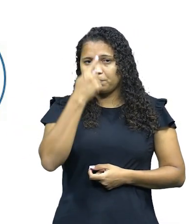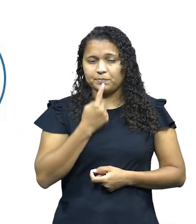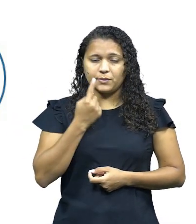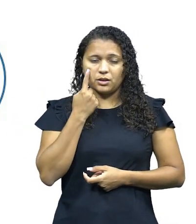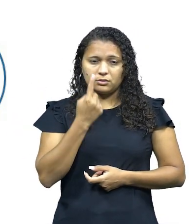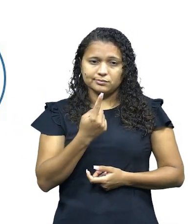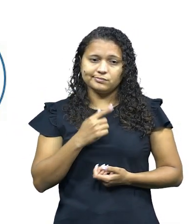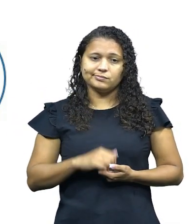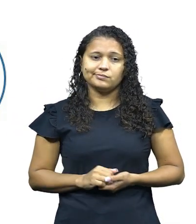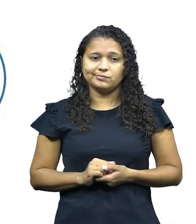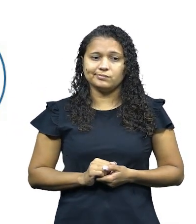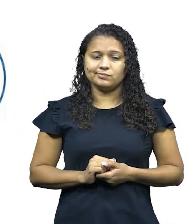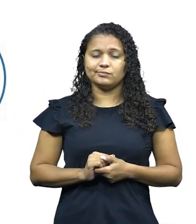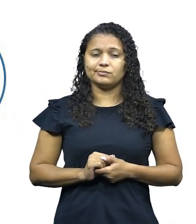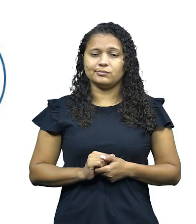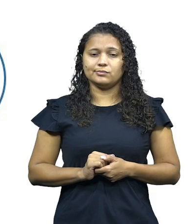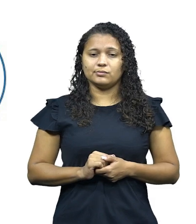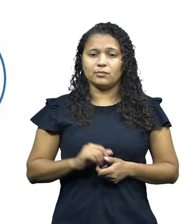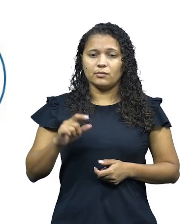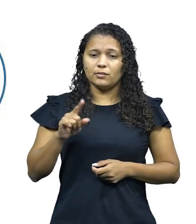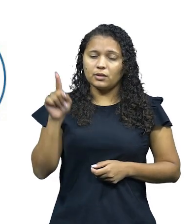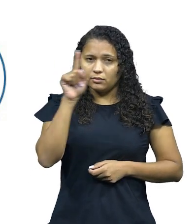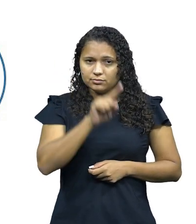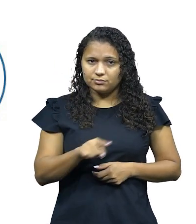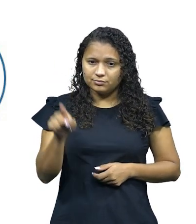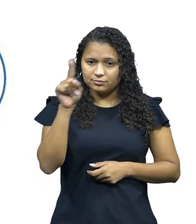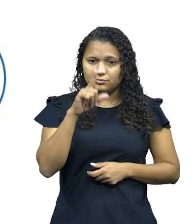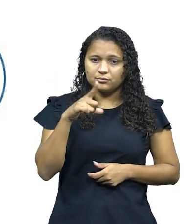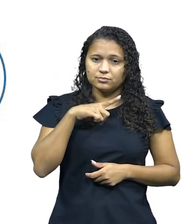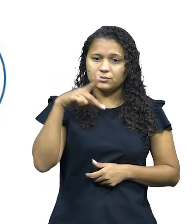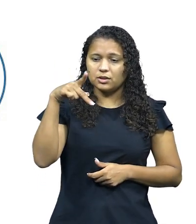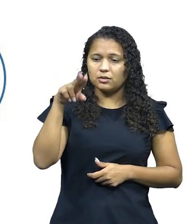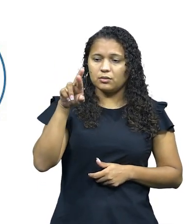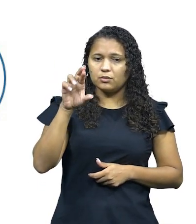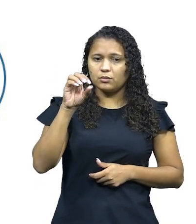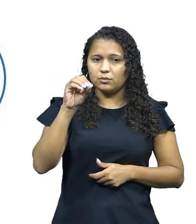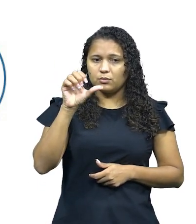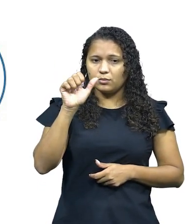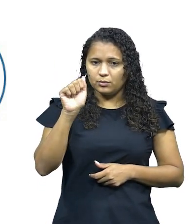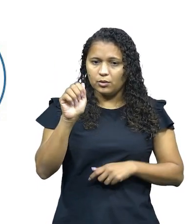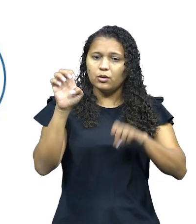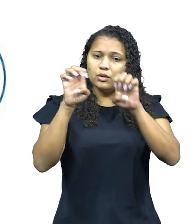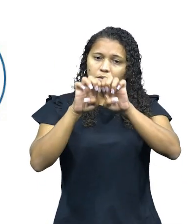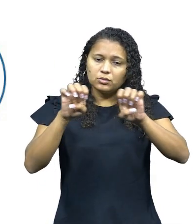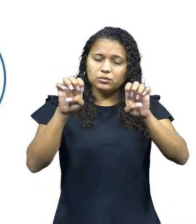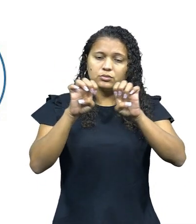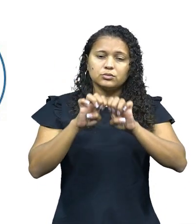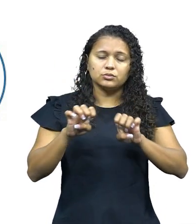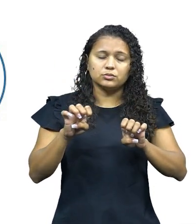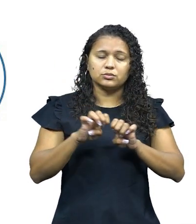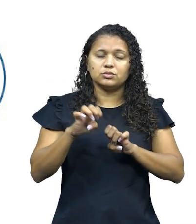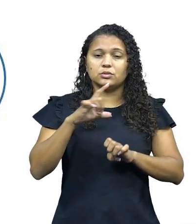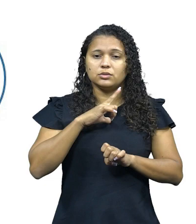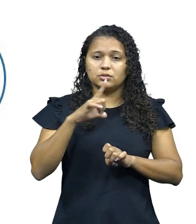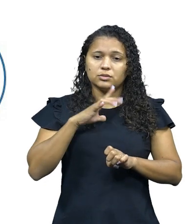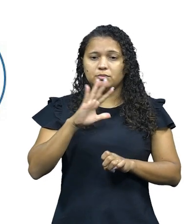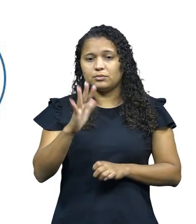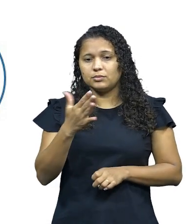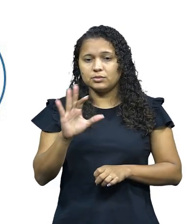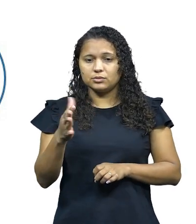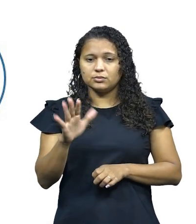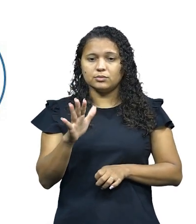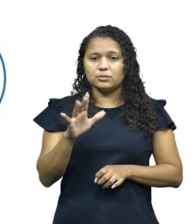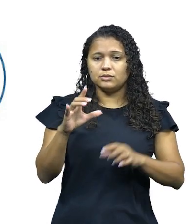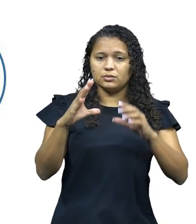imagem, eu circulei a área da proa. Então, ela é estruturalmente, ela tem a forma